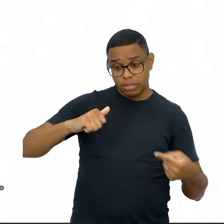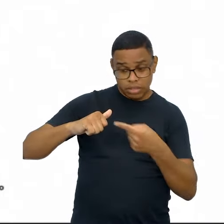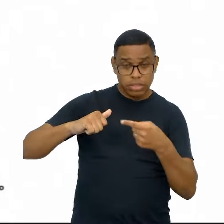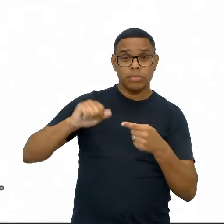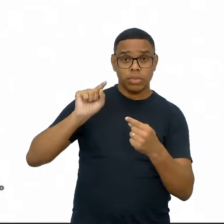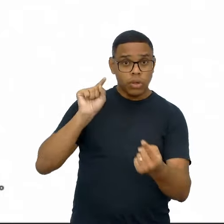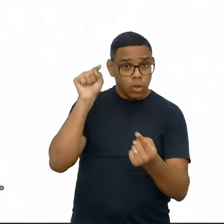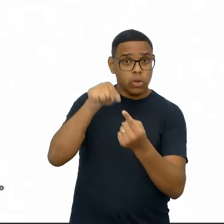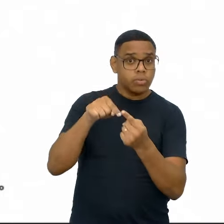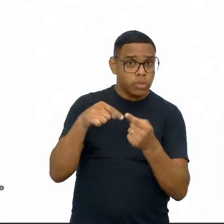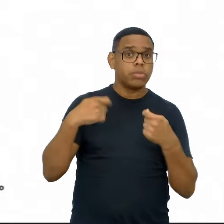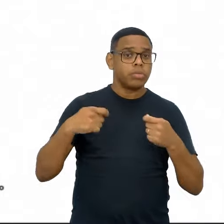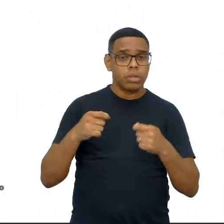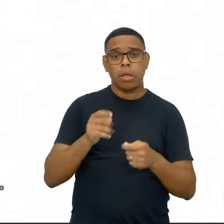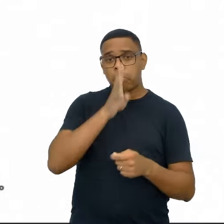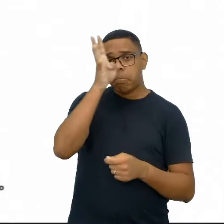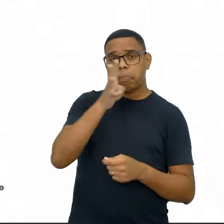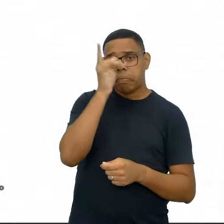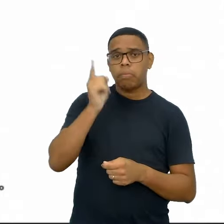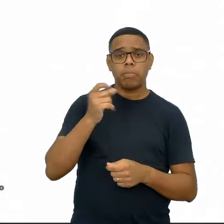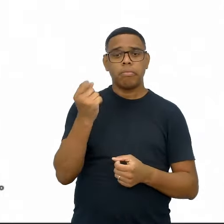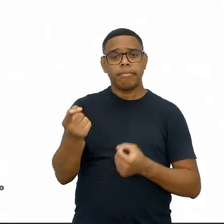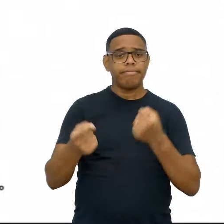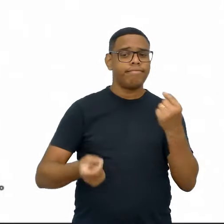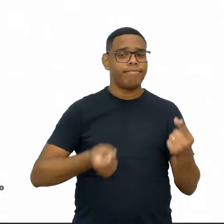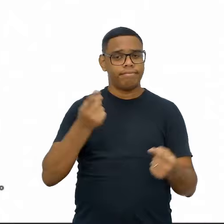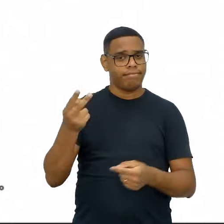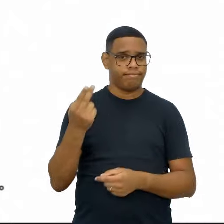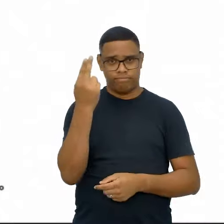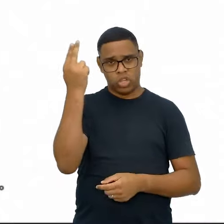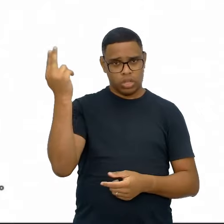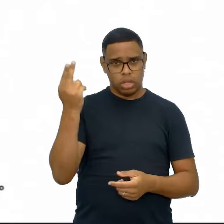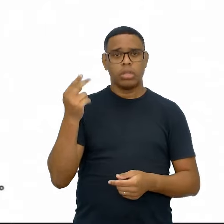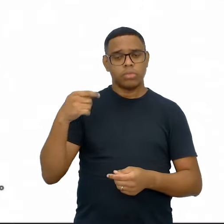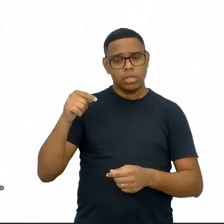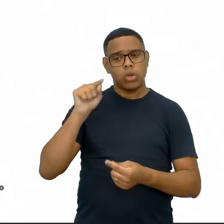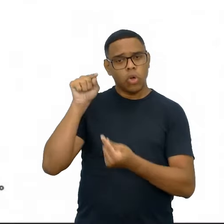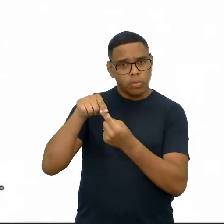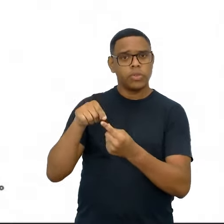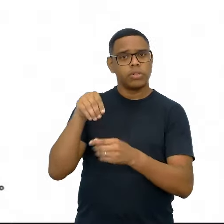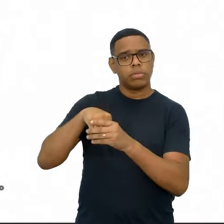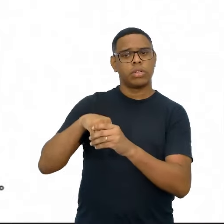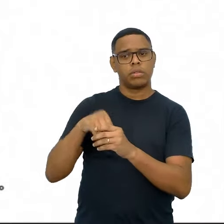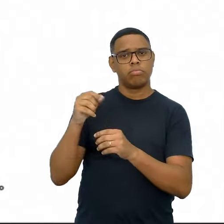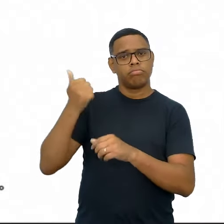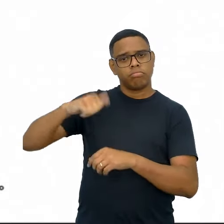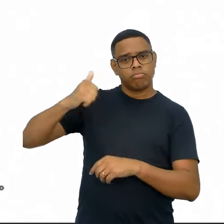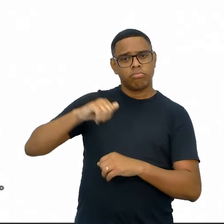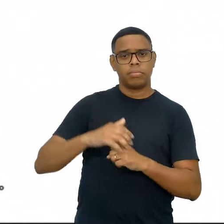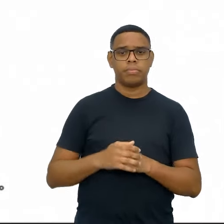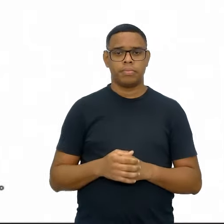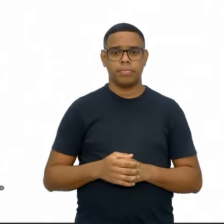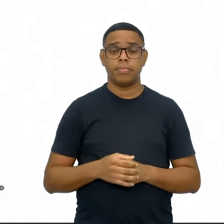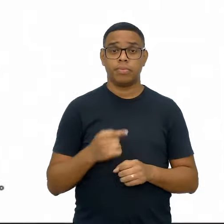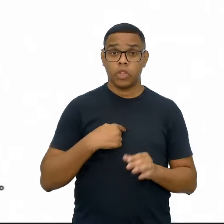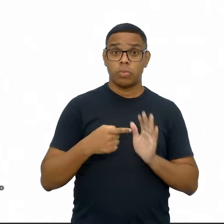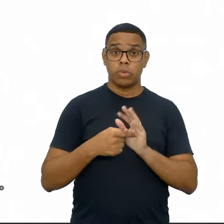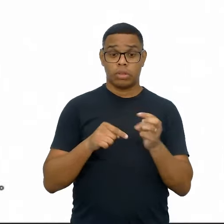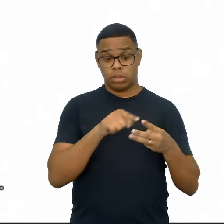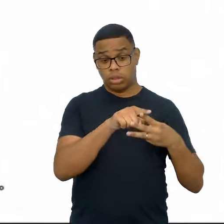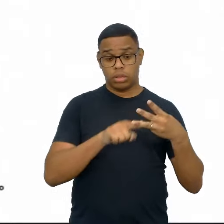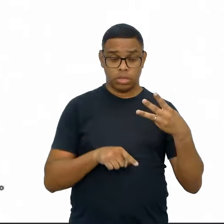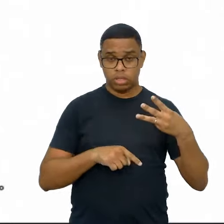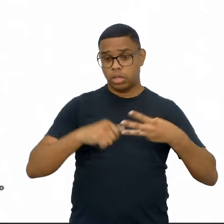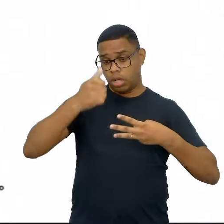essa intencionalidade, ela não pode ser esporádica, né. Então, eu vou trazer 3 tipos